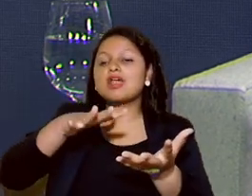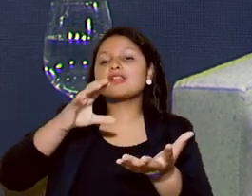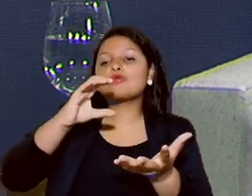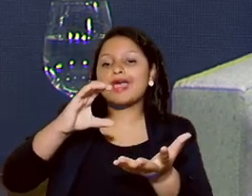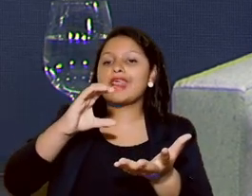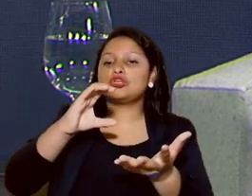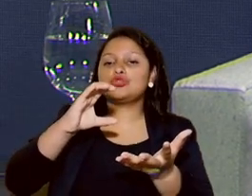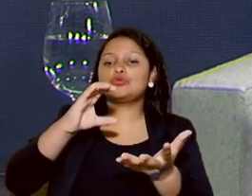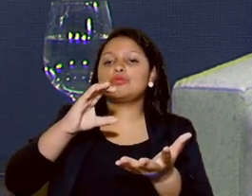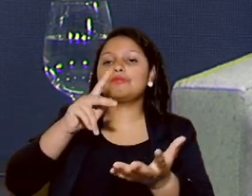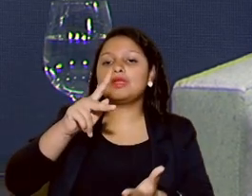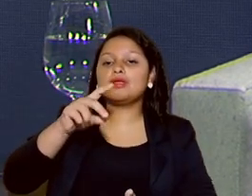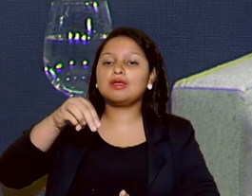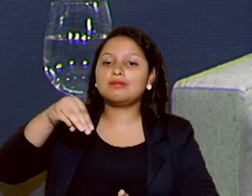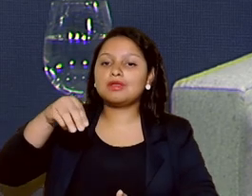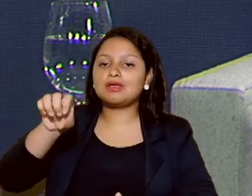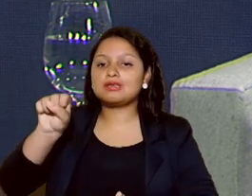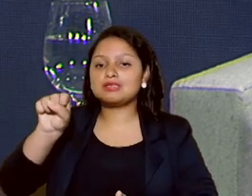PMs